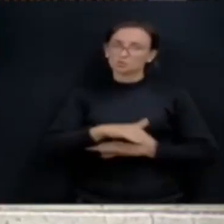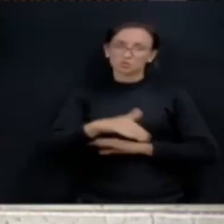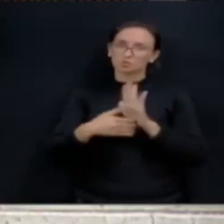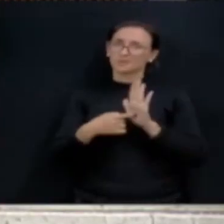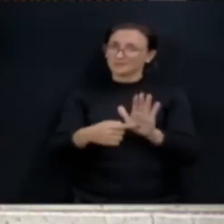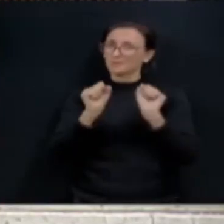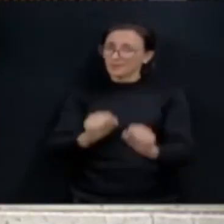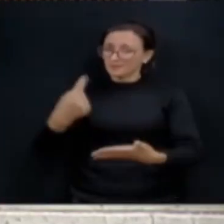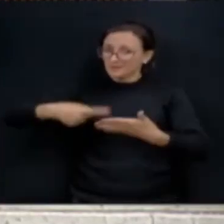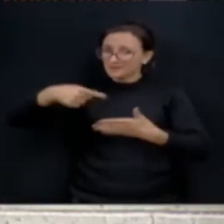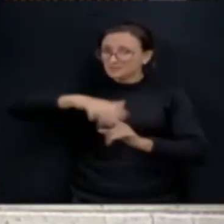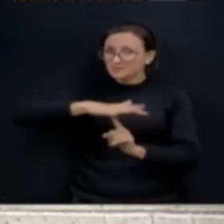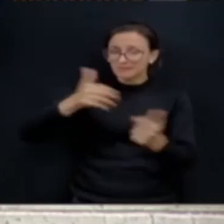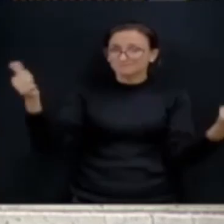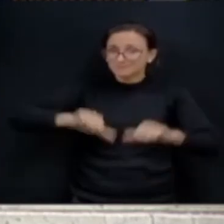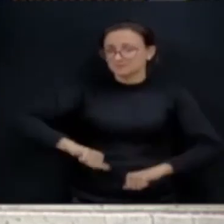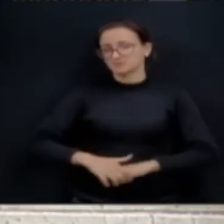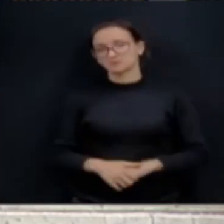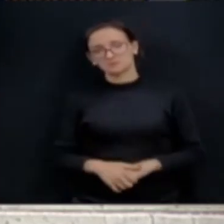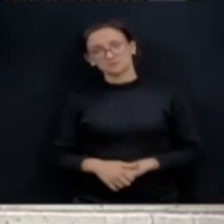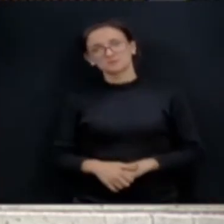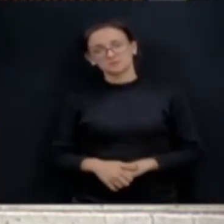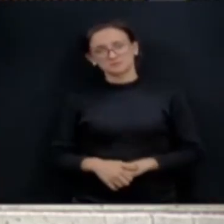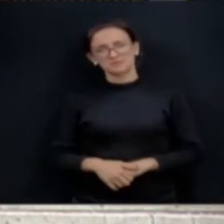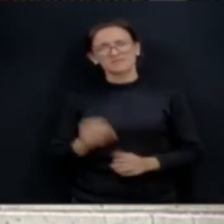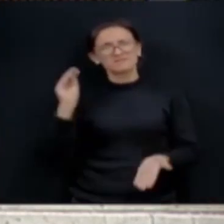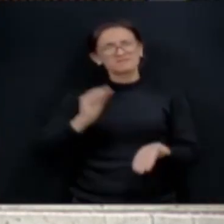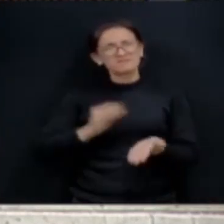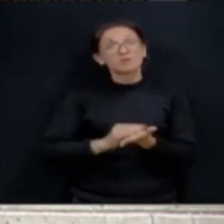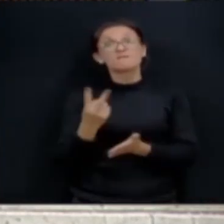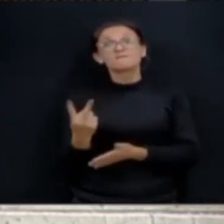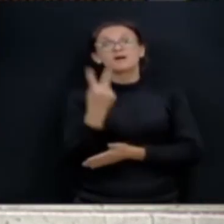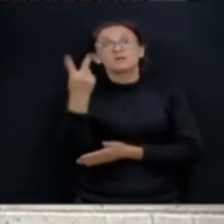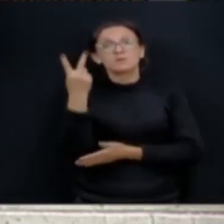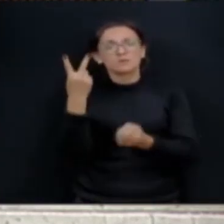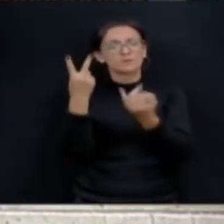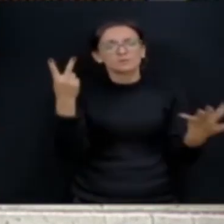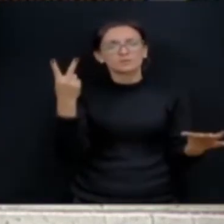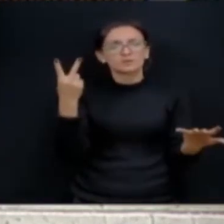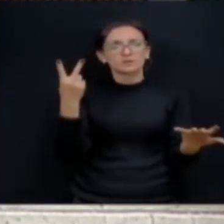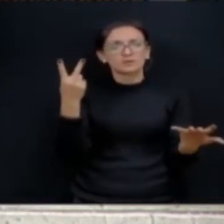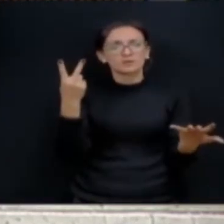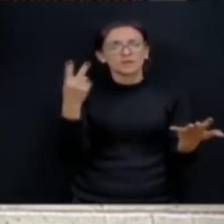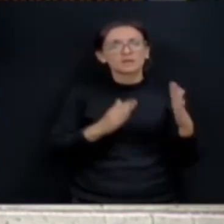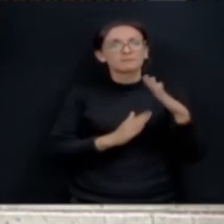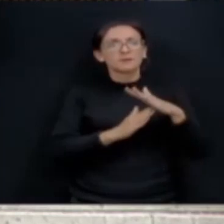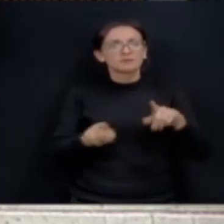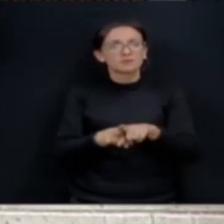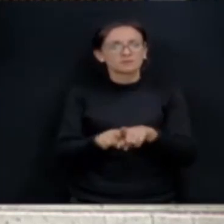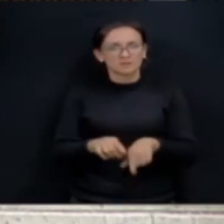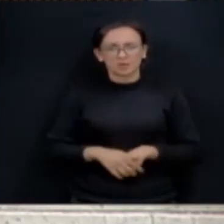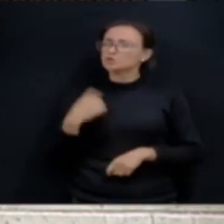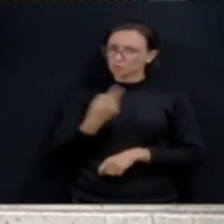acontecer o pior no pedágio do Paraná. A falta de precificação, que aliás, elemento de cobrança nosso, foi colocada